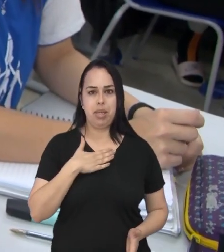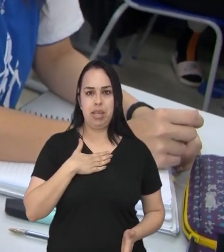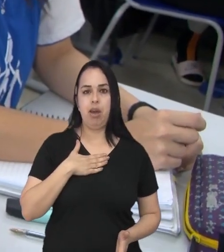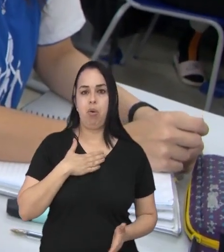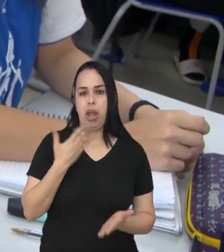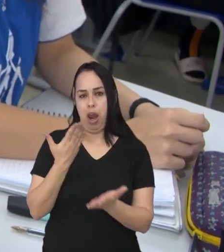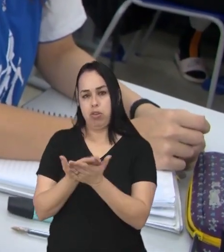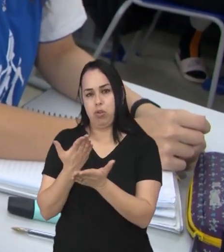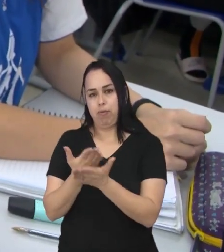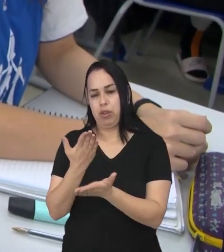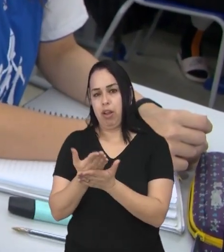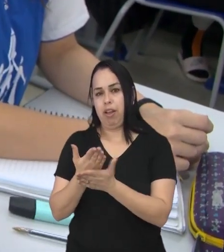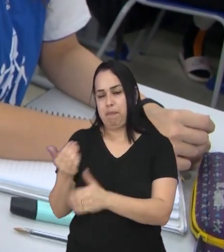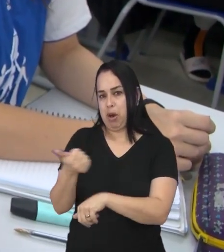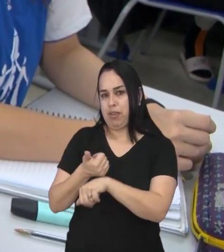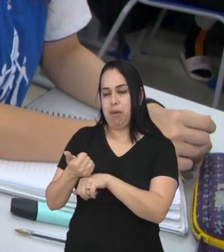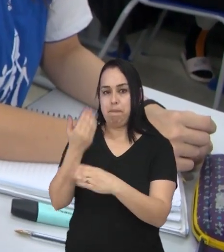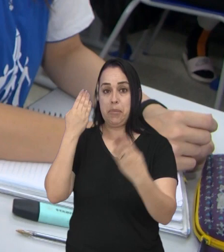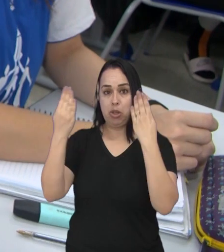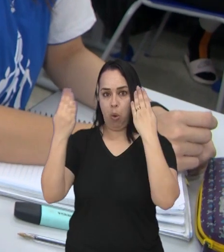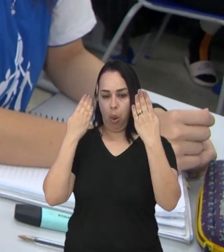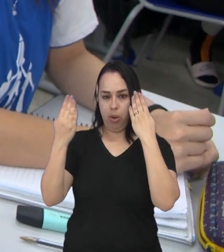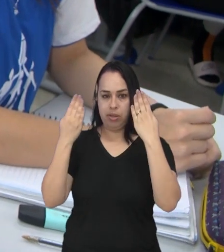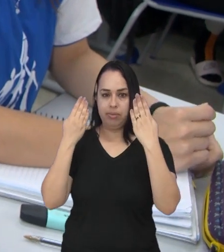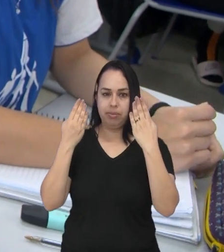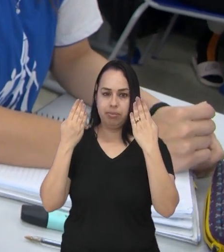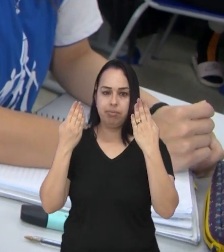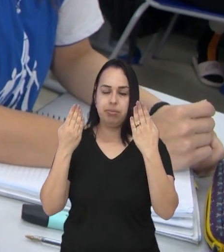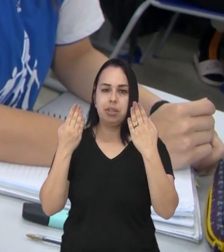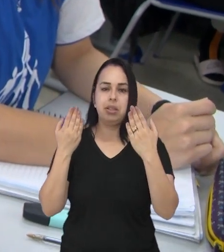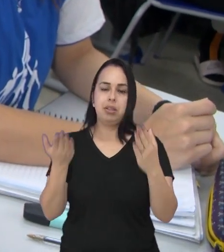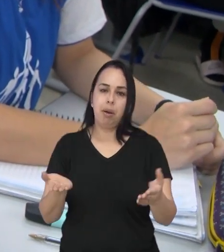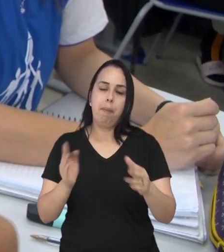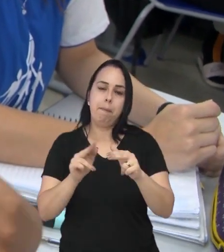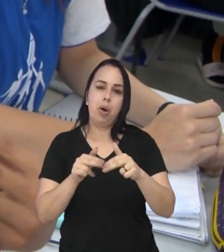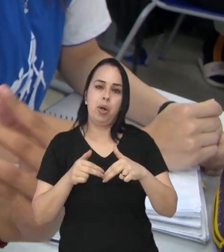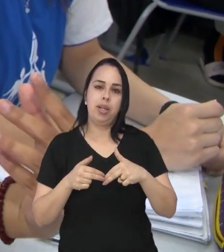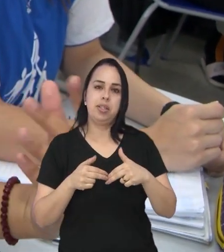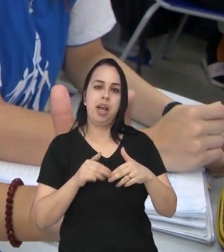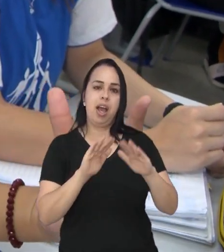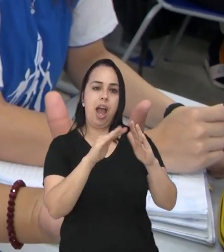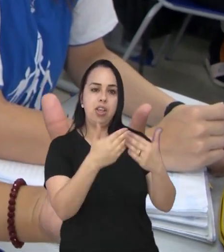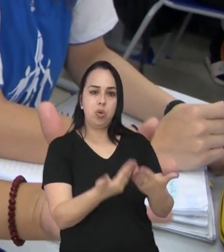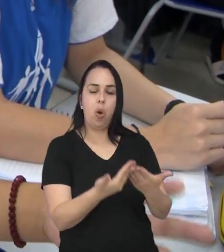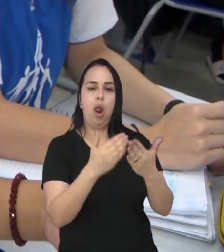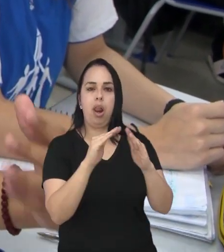projeto de vida é psicologia, então eu acho que tudo que a escola